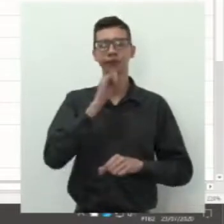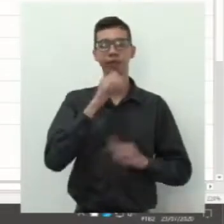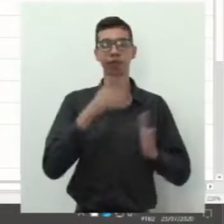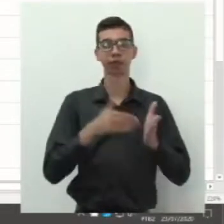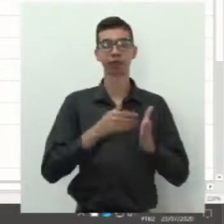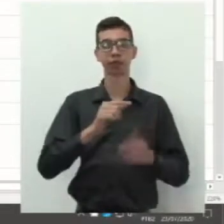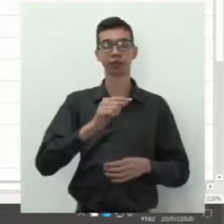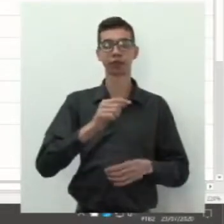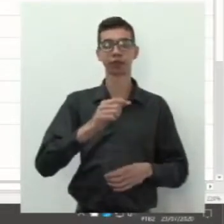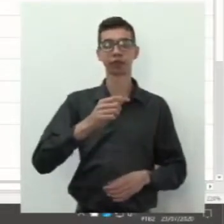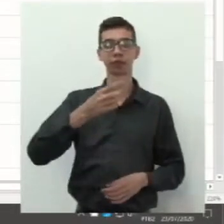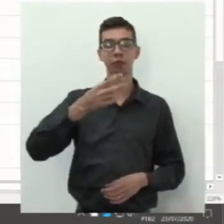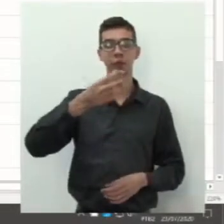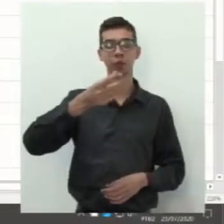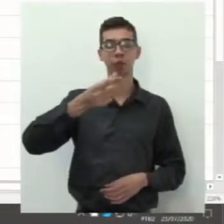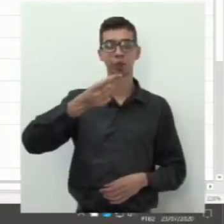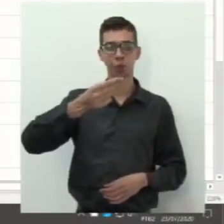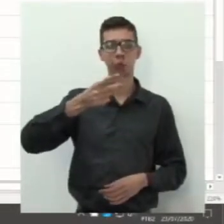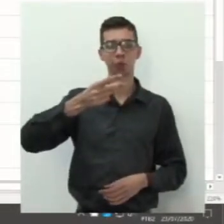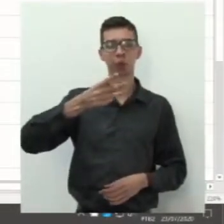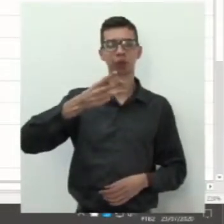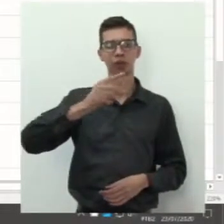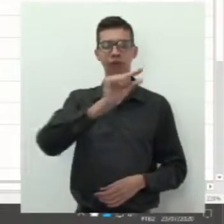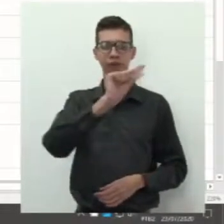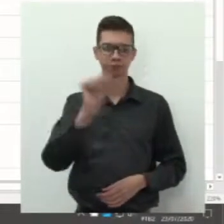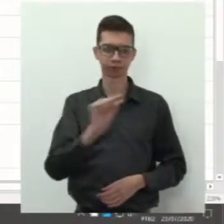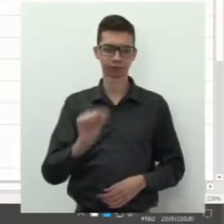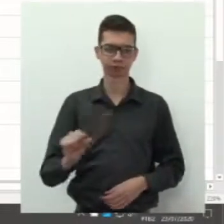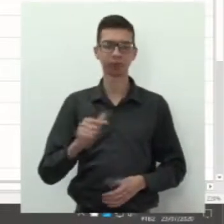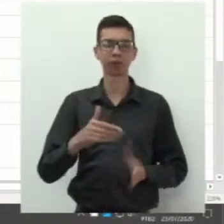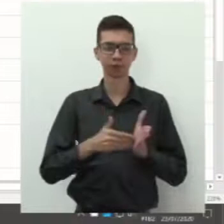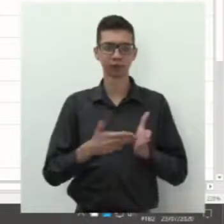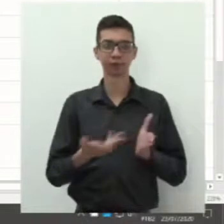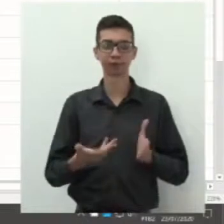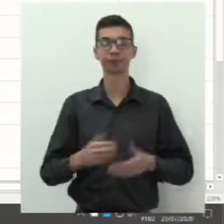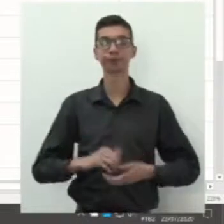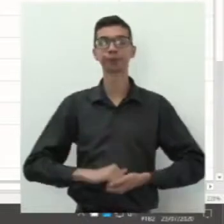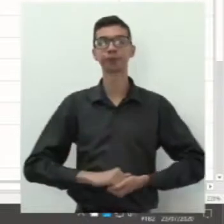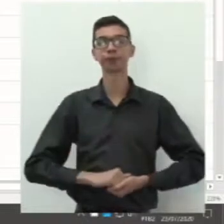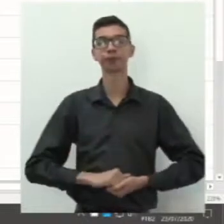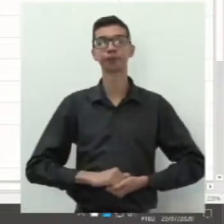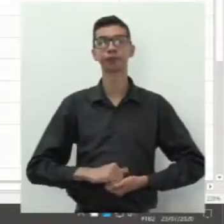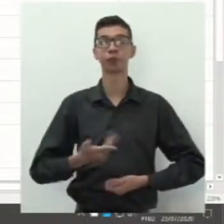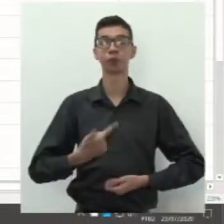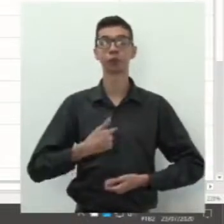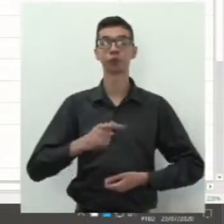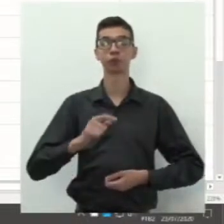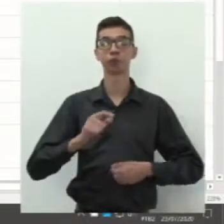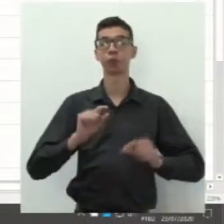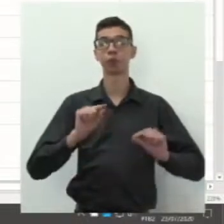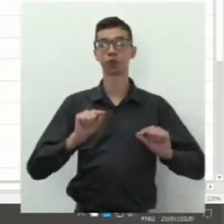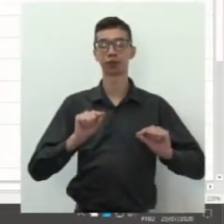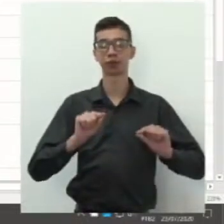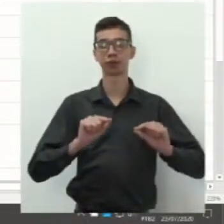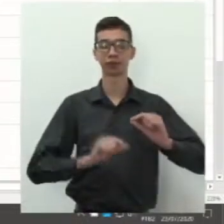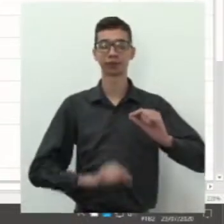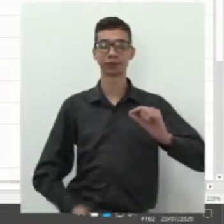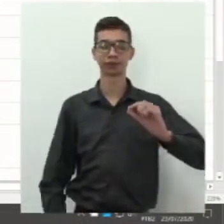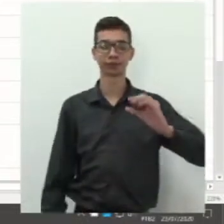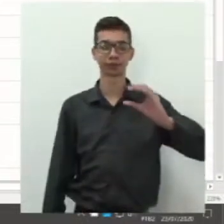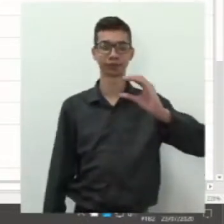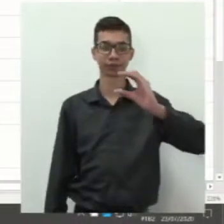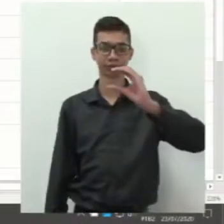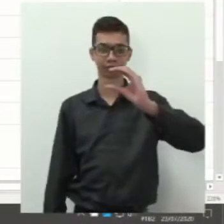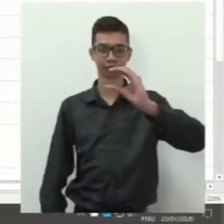3. Então, o que eu vou fazer? Eu vou colocar minha seleção na linha C4. Por quê? Ele vai congelar tudo